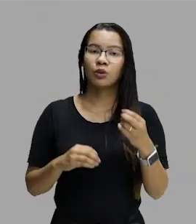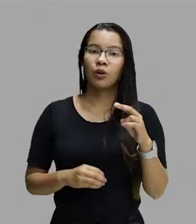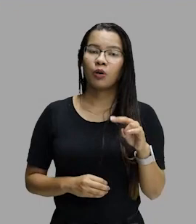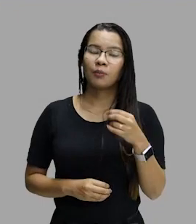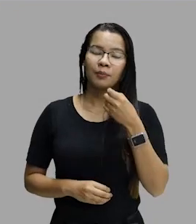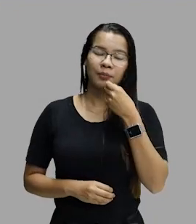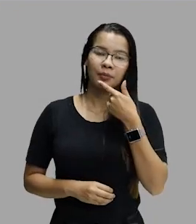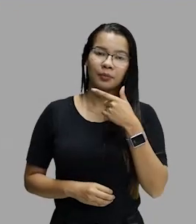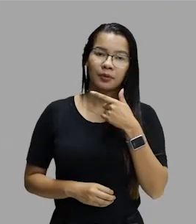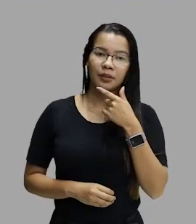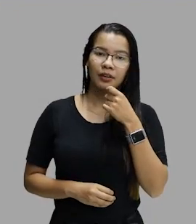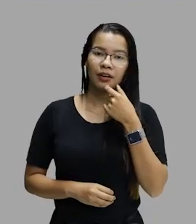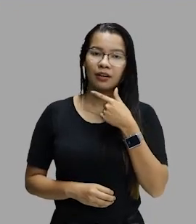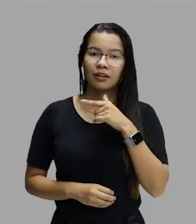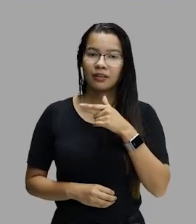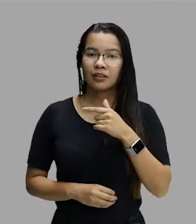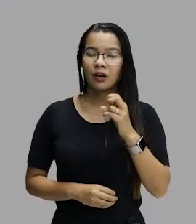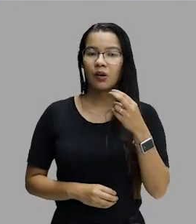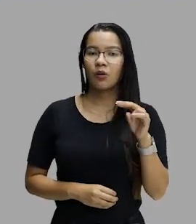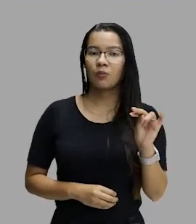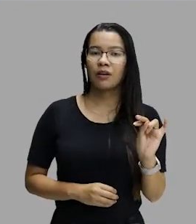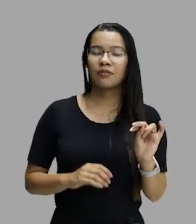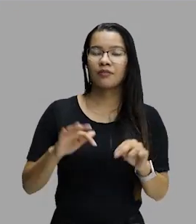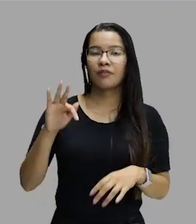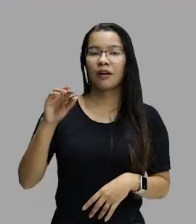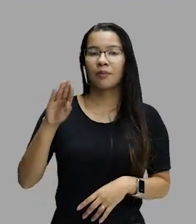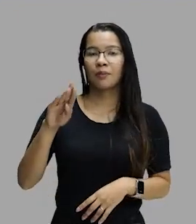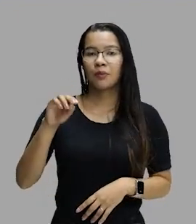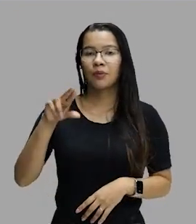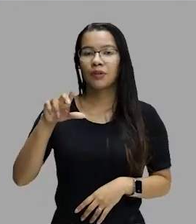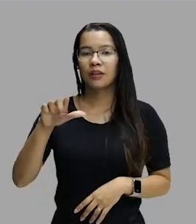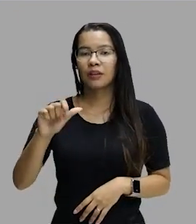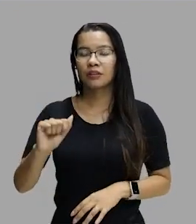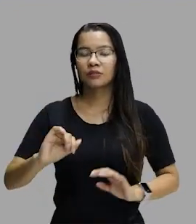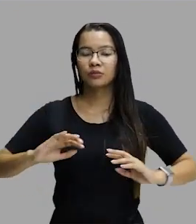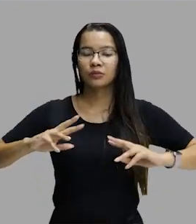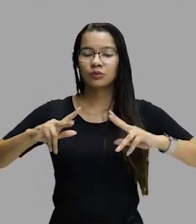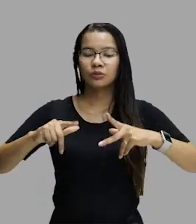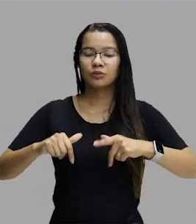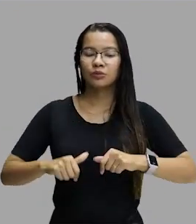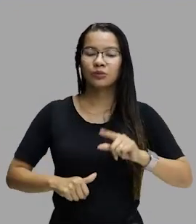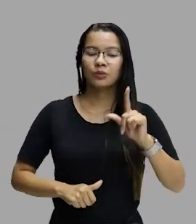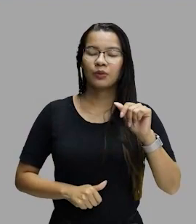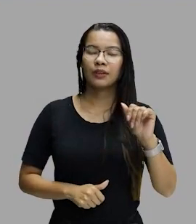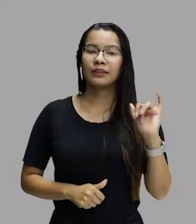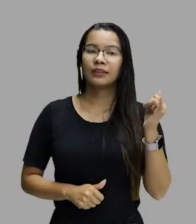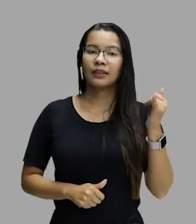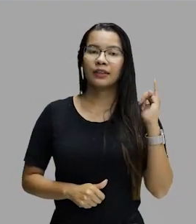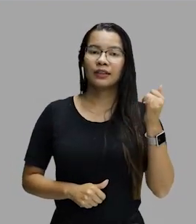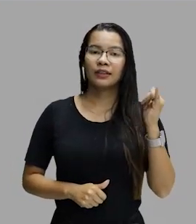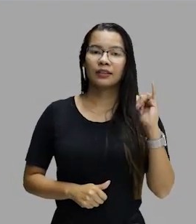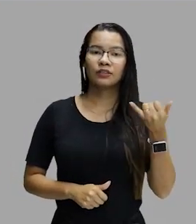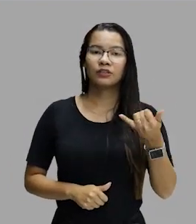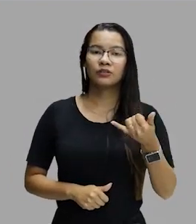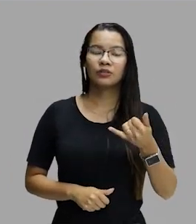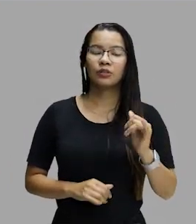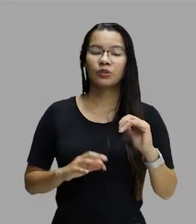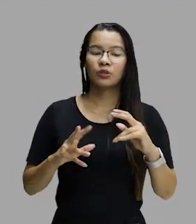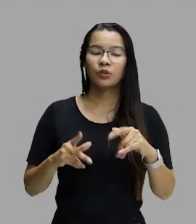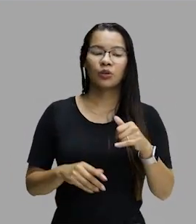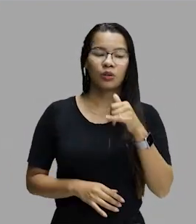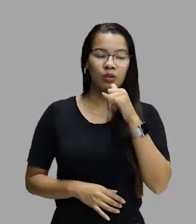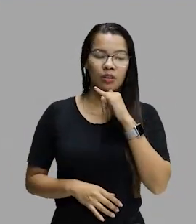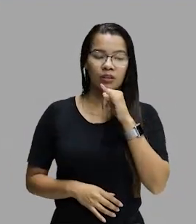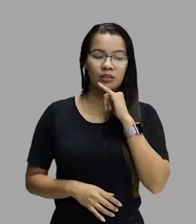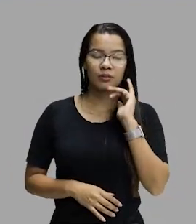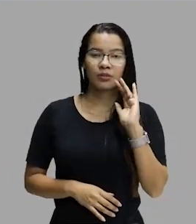ter o que mais? Uma fábula, tudo isso é narrativo. Todos esses exemplos